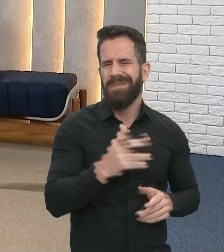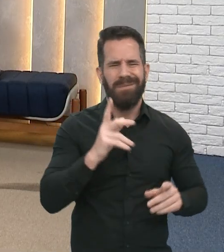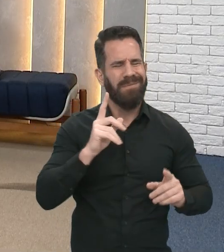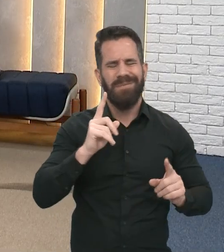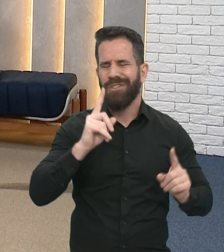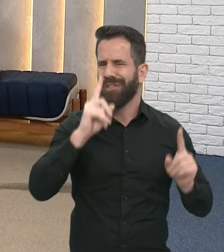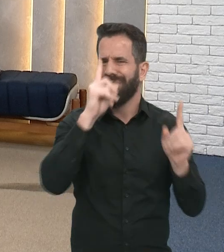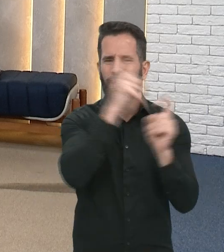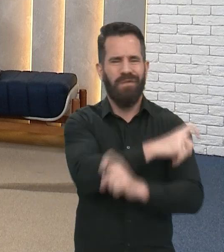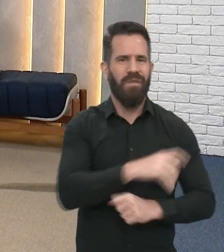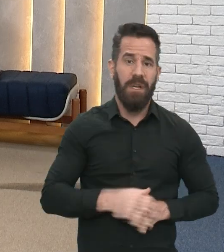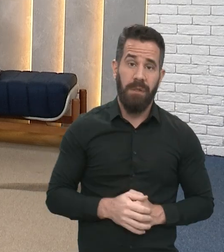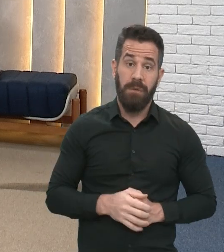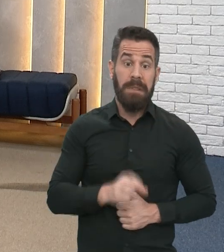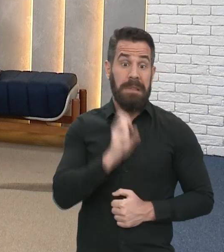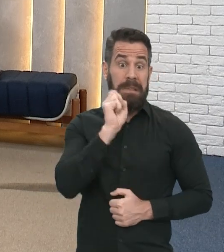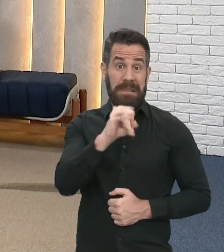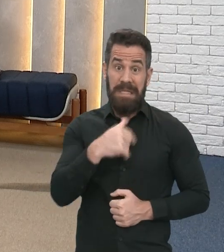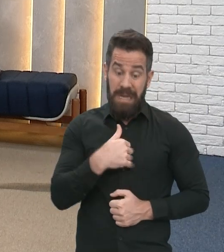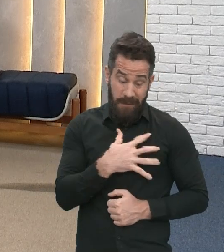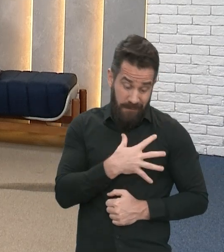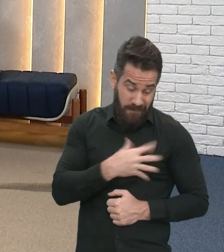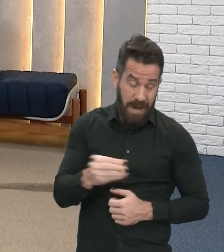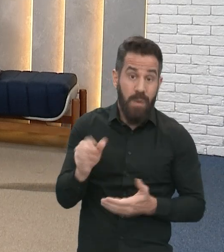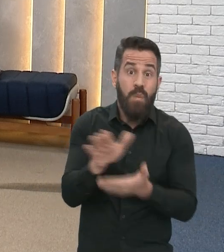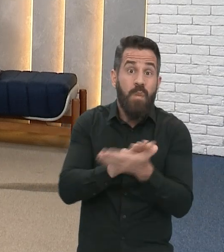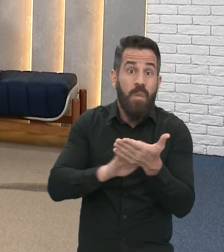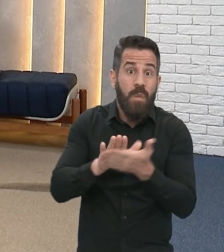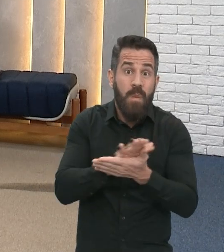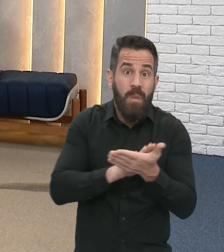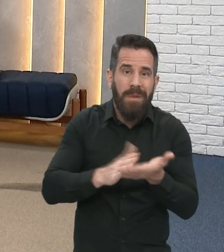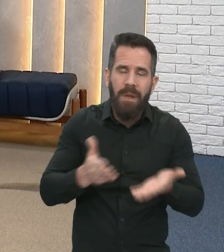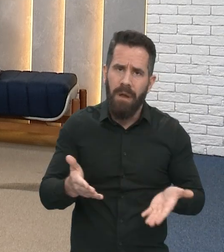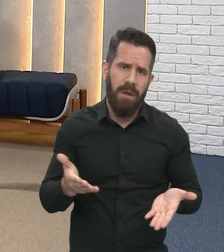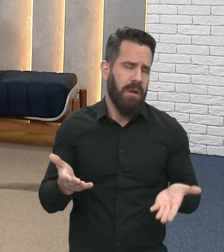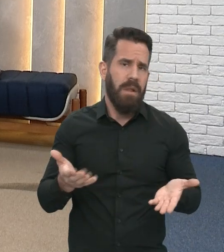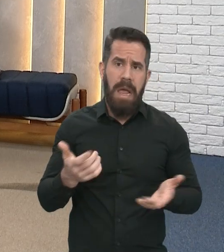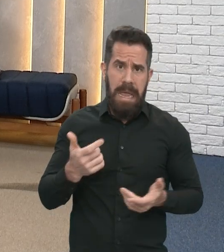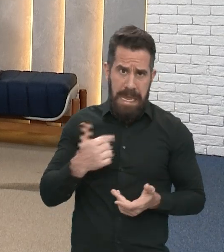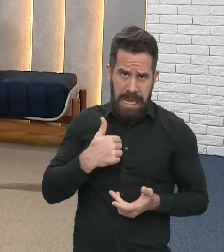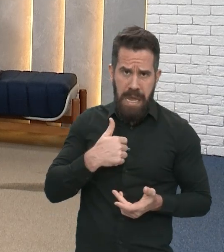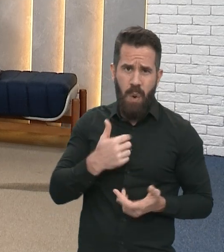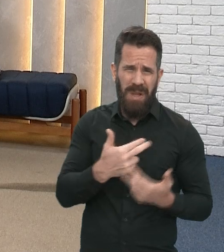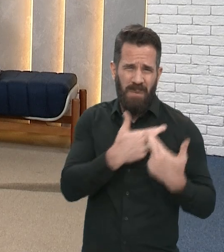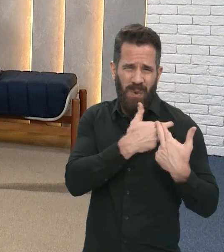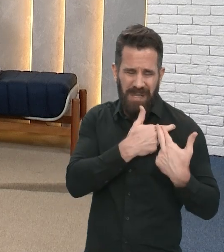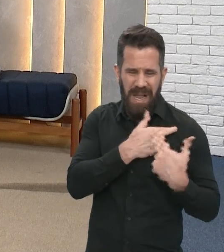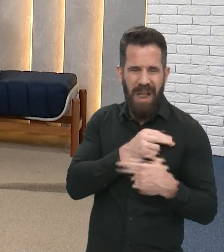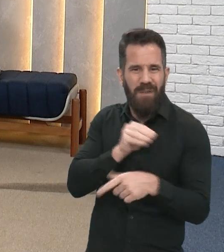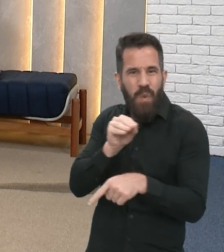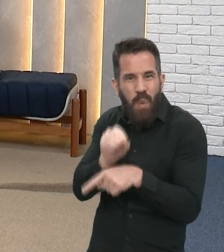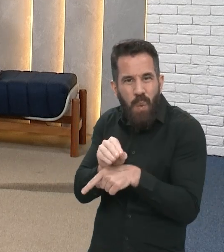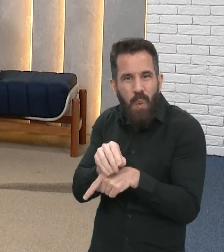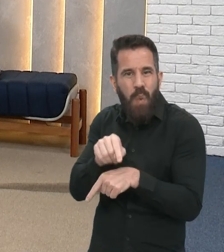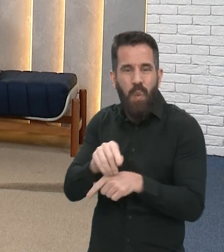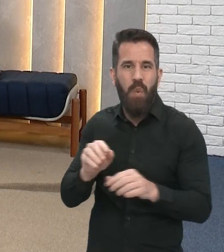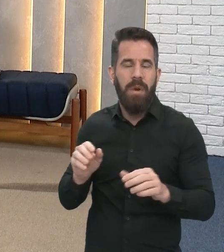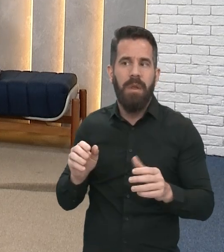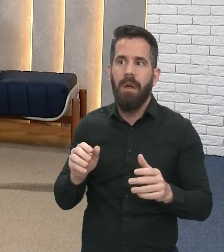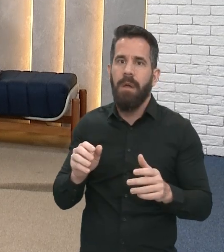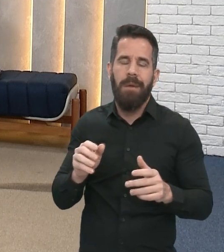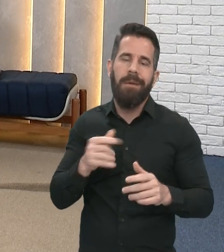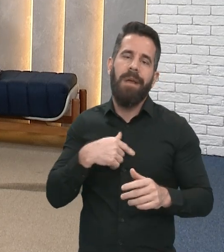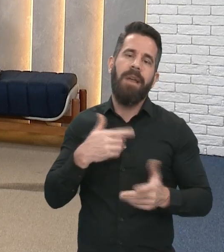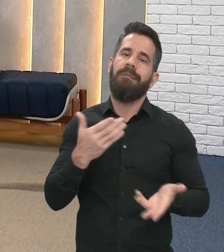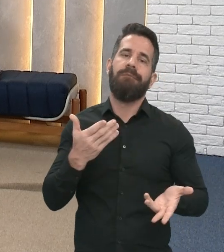não é cuidador primário de uma criança, é muito fácil pra gente falar